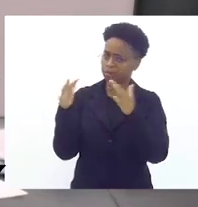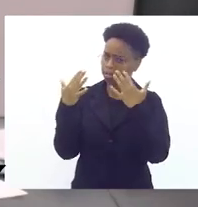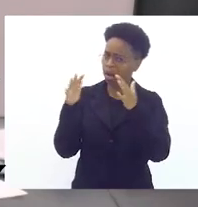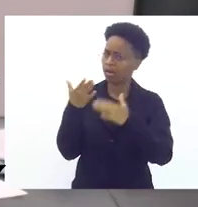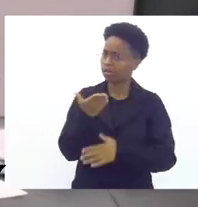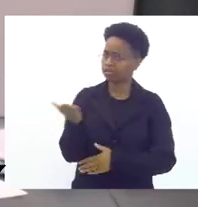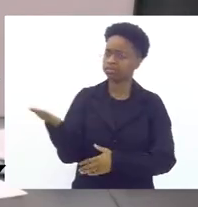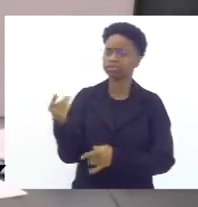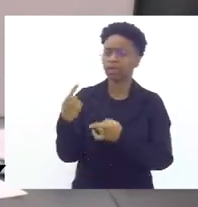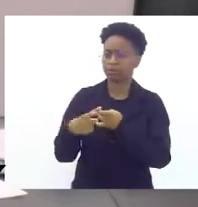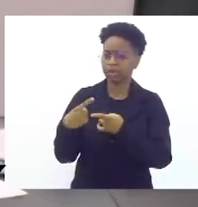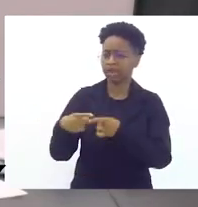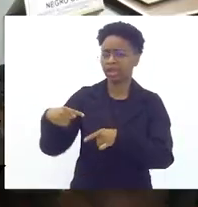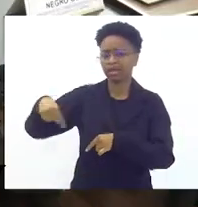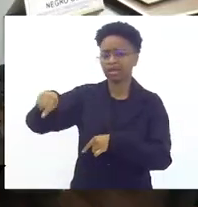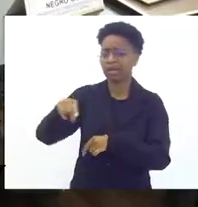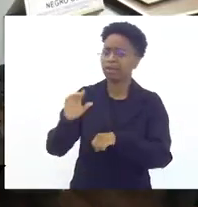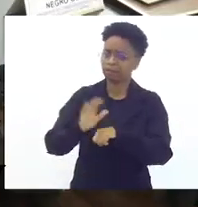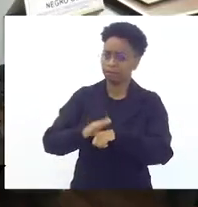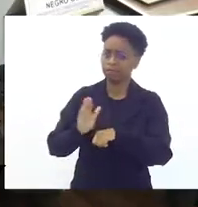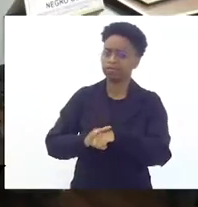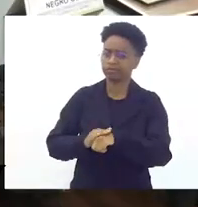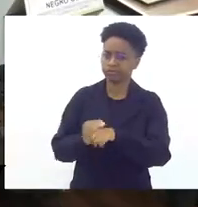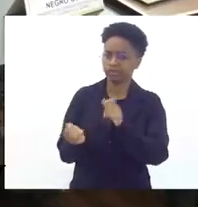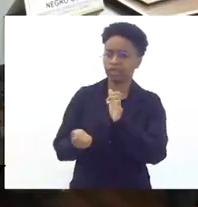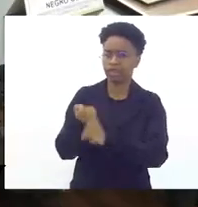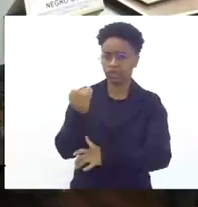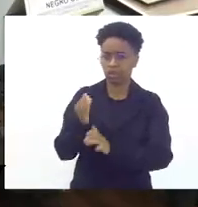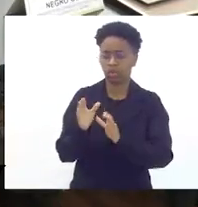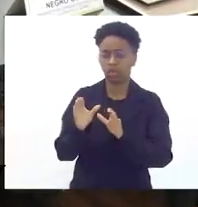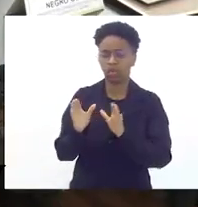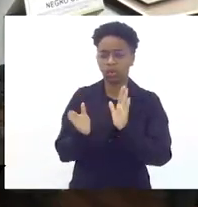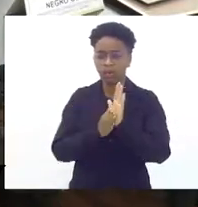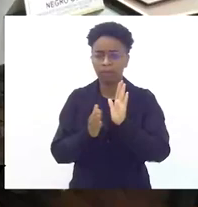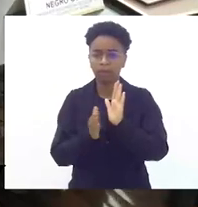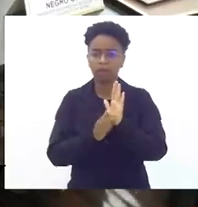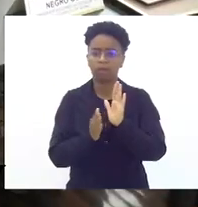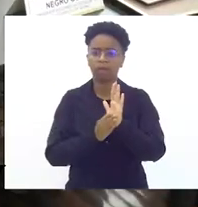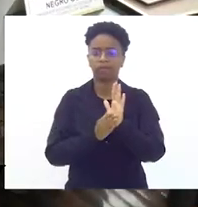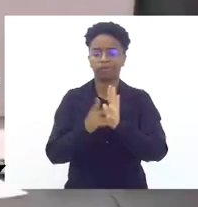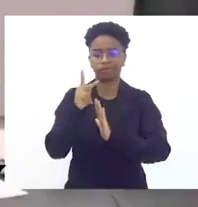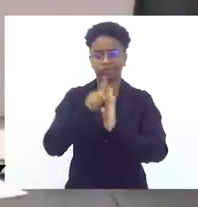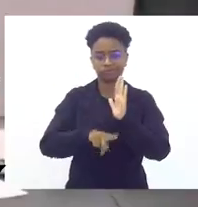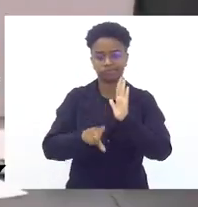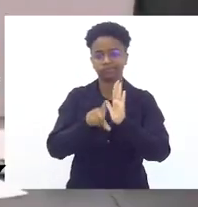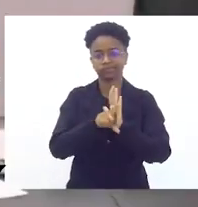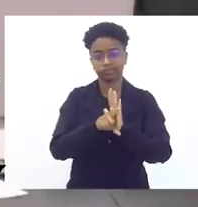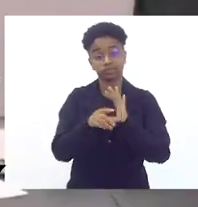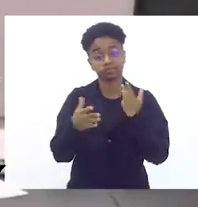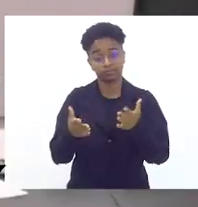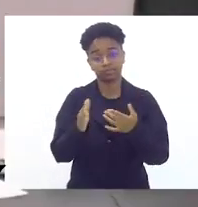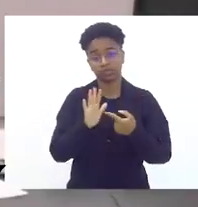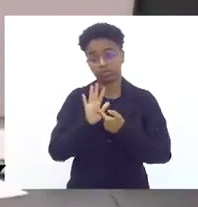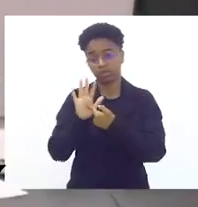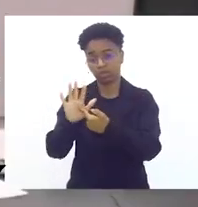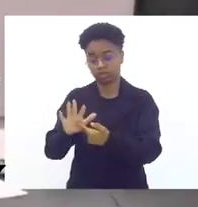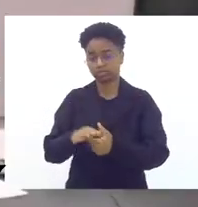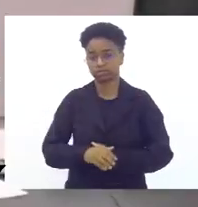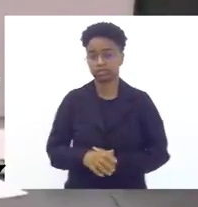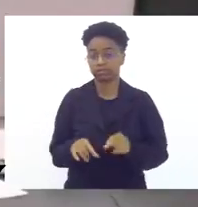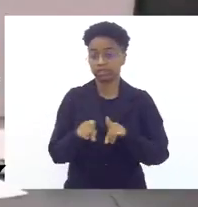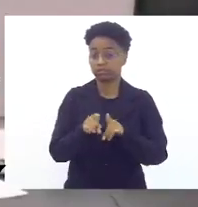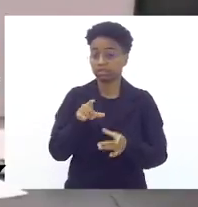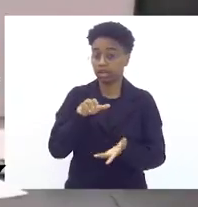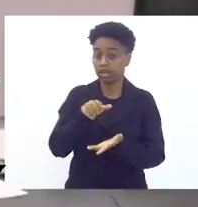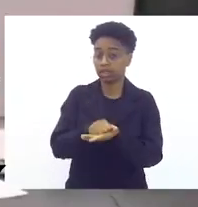que fazem foi quem realmente através do Frei Davi que propôs que esse projeto fosse apresentado e Registro